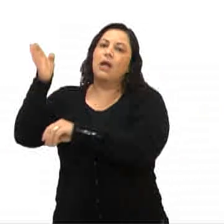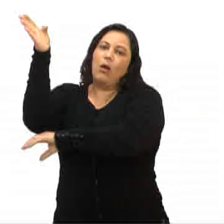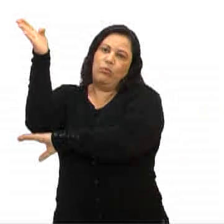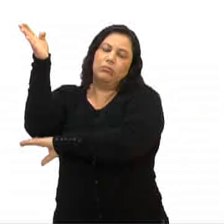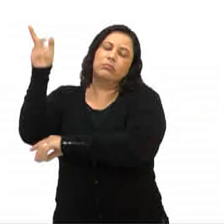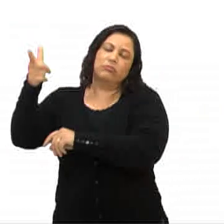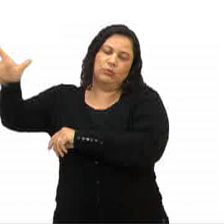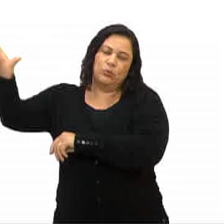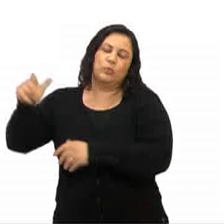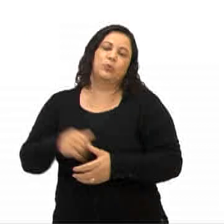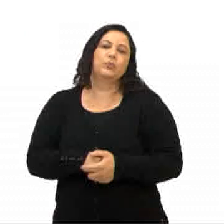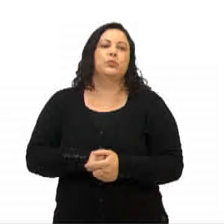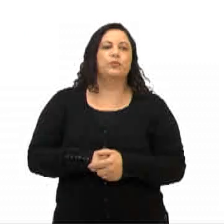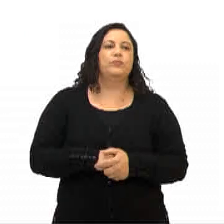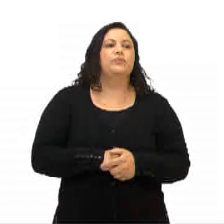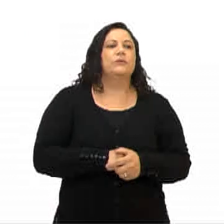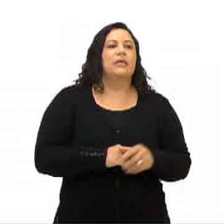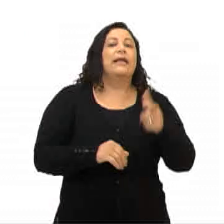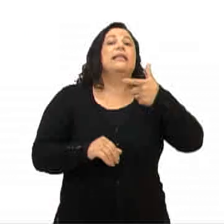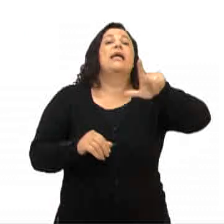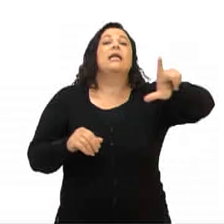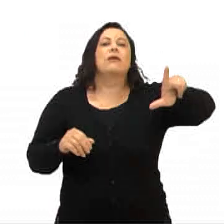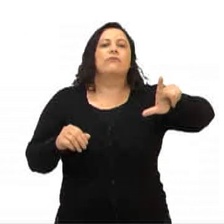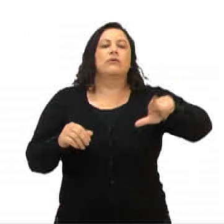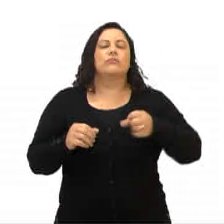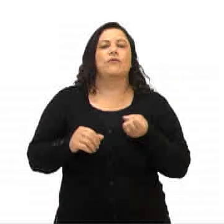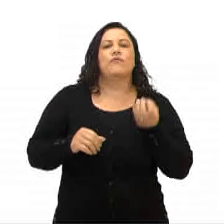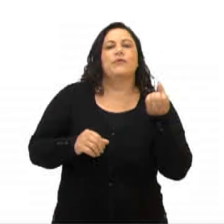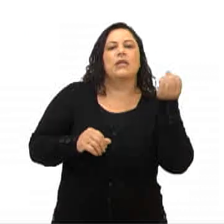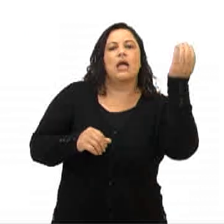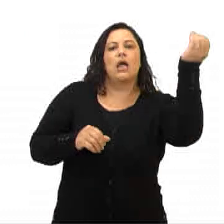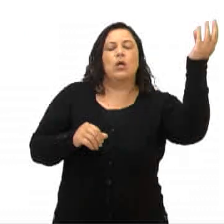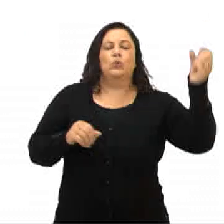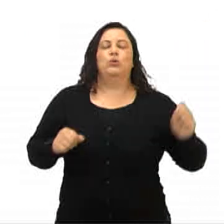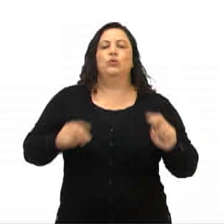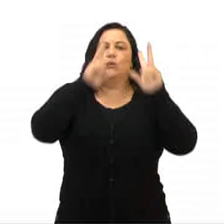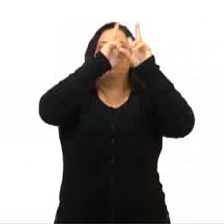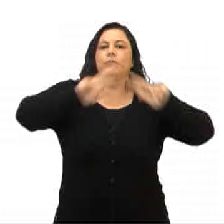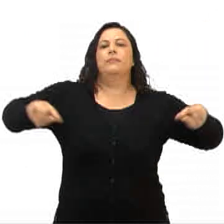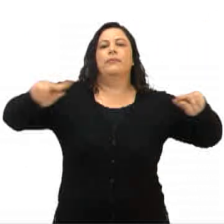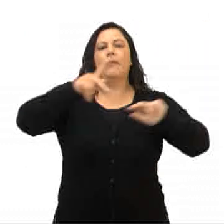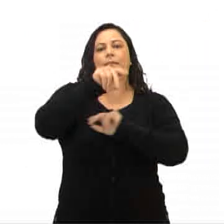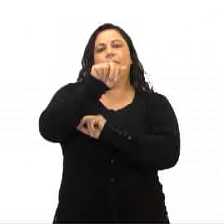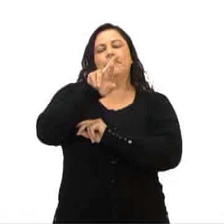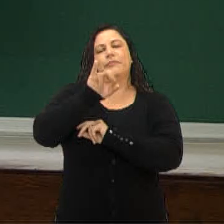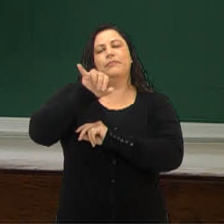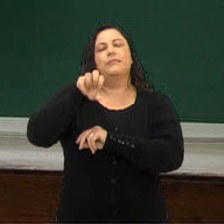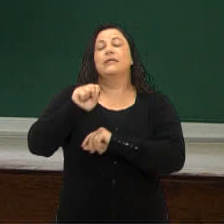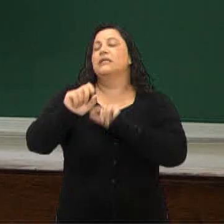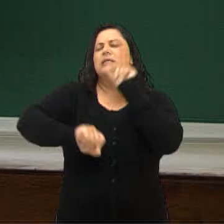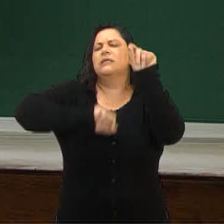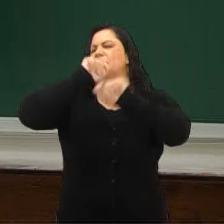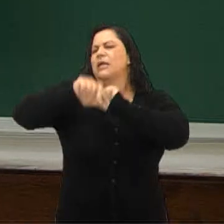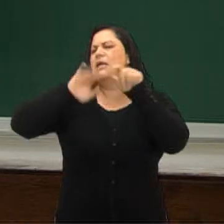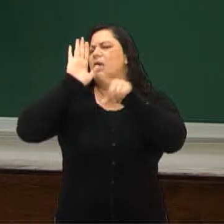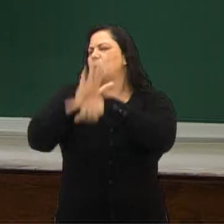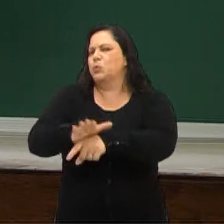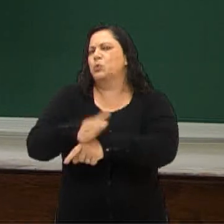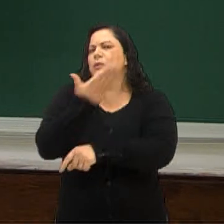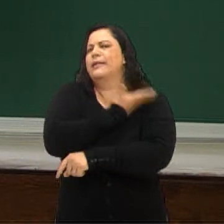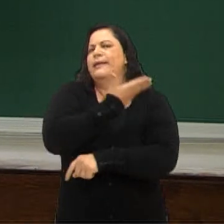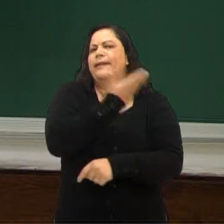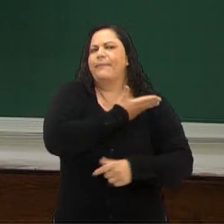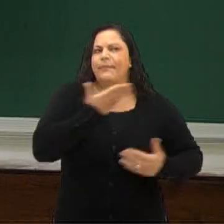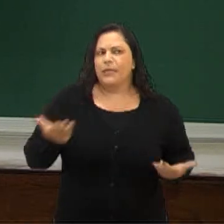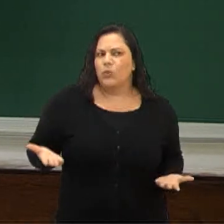parte para Paris na mesma noite. Quem era esse fulano que ajudou a fazer isso, que era o grande amigo de Van Gogh? Era